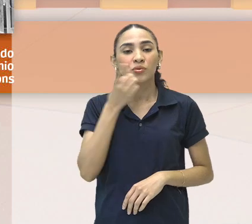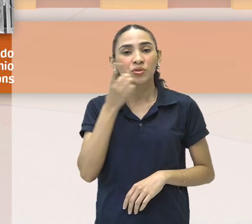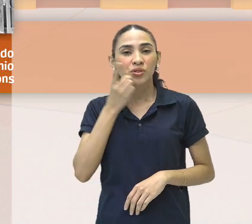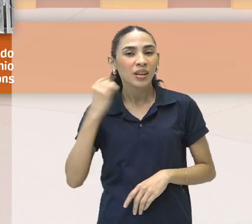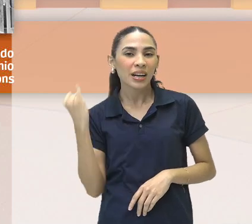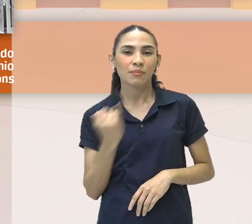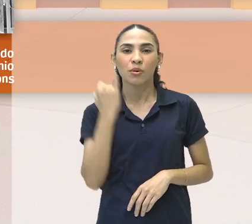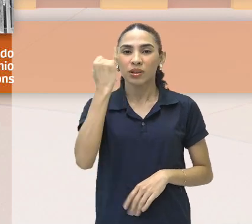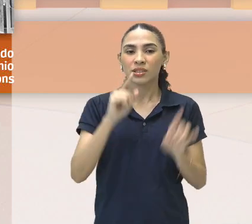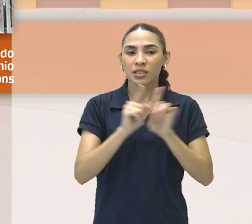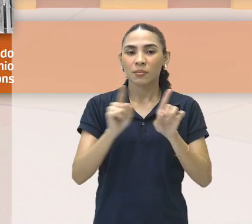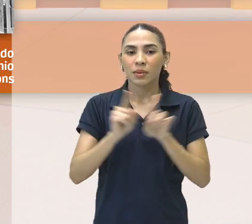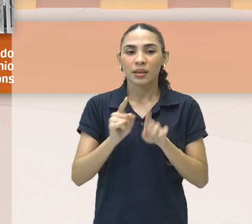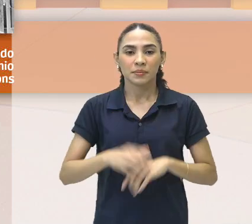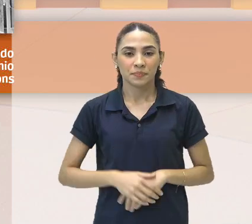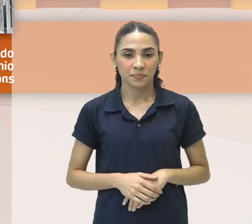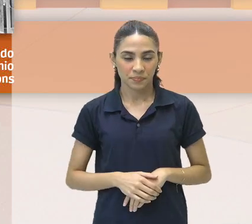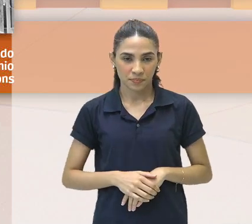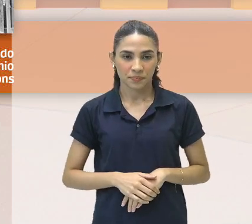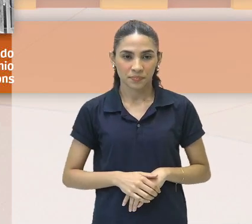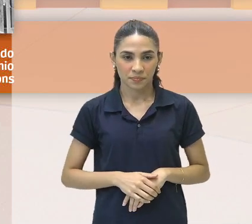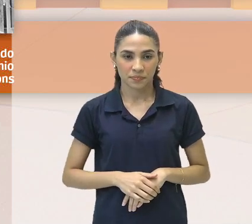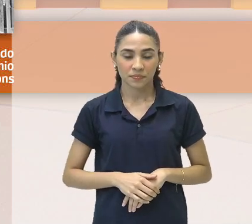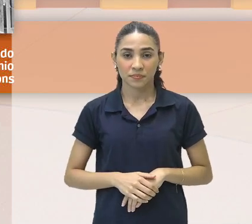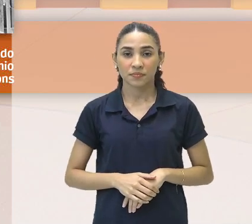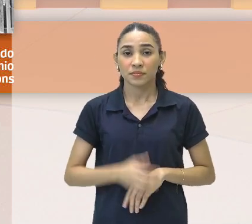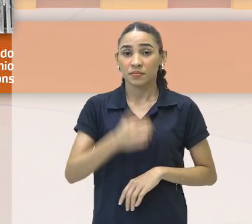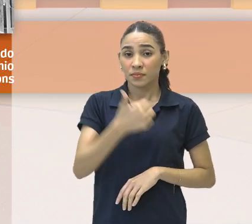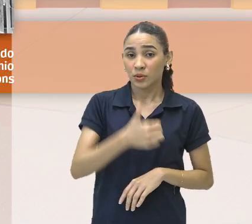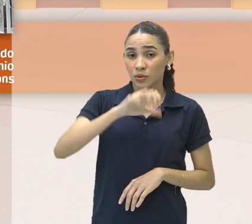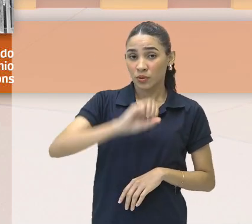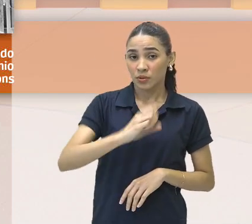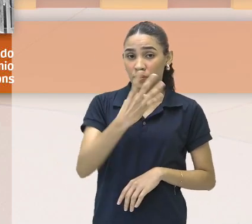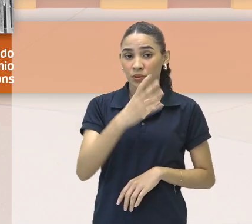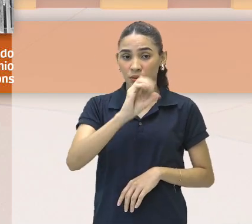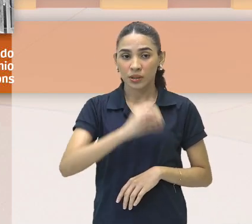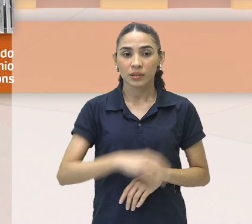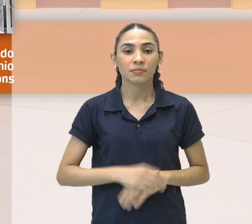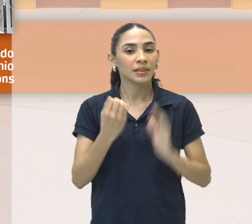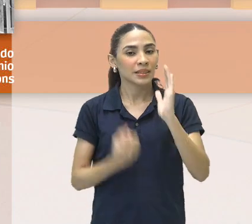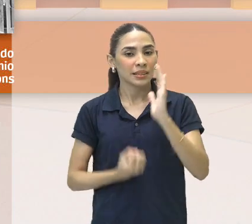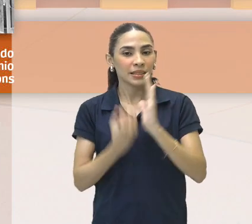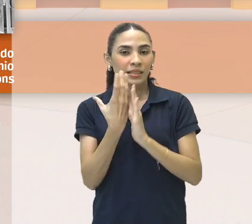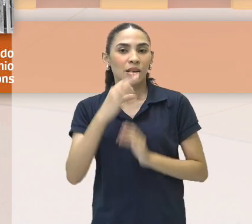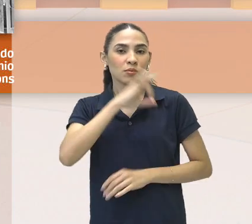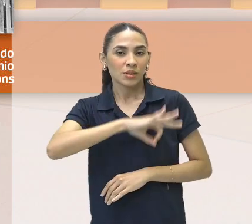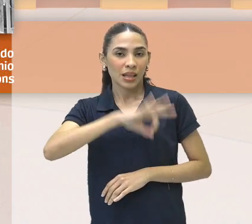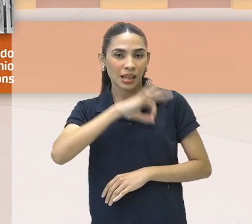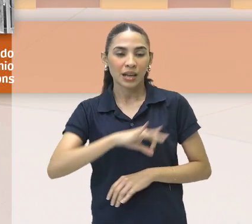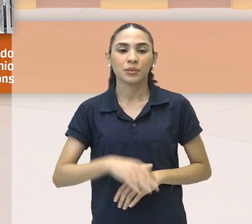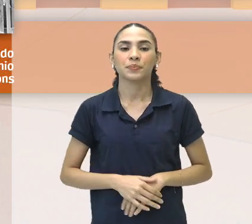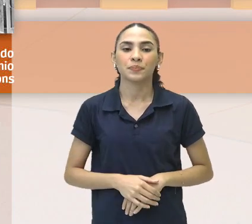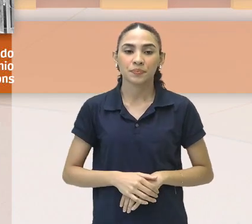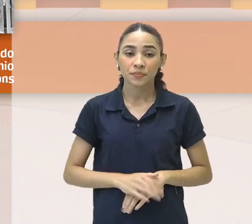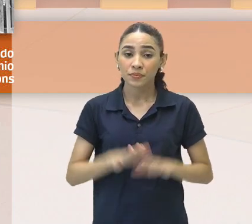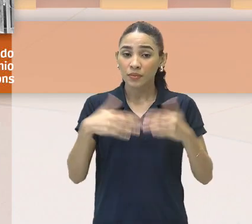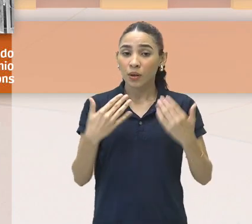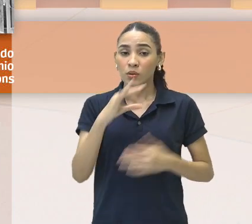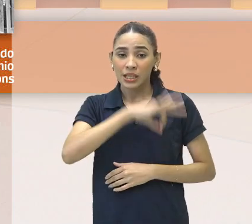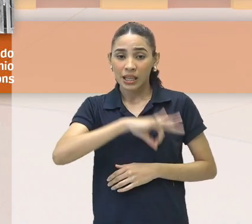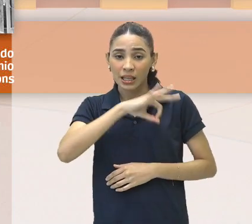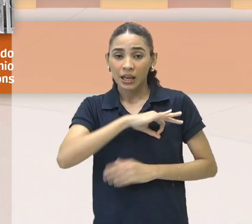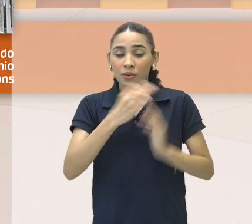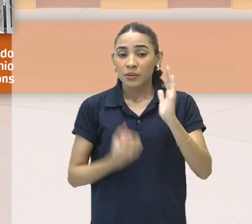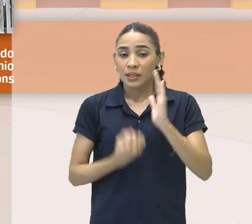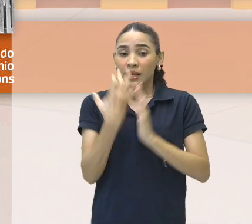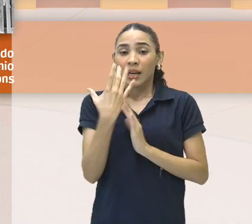importante, que nós podemos observar aqui na nossa linha do tempo, é em 1940, com a criação do salário mínimo. O salário mínimo